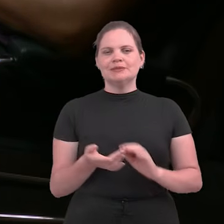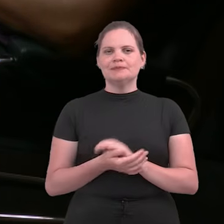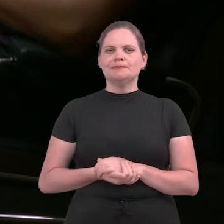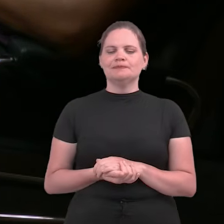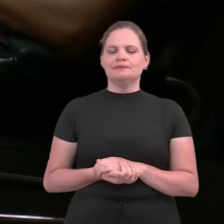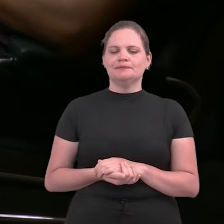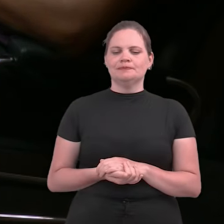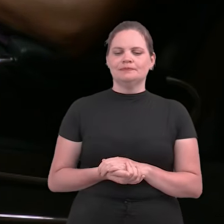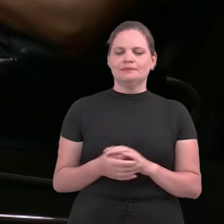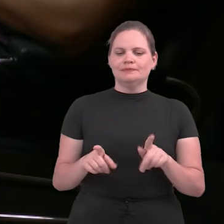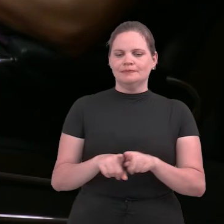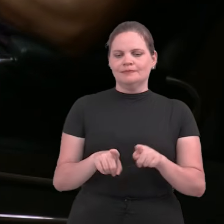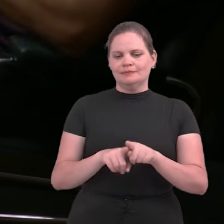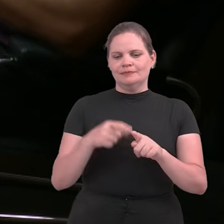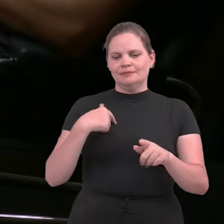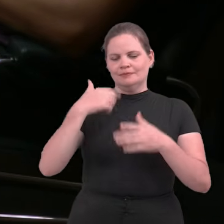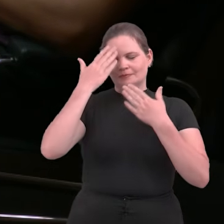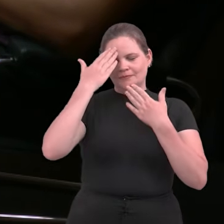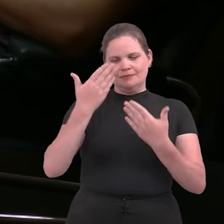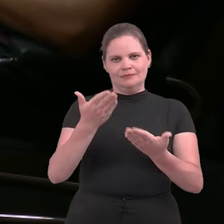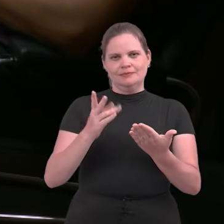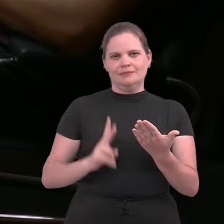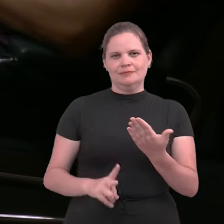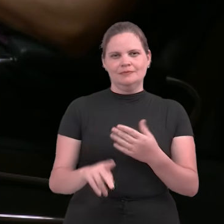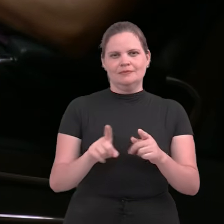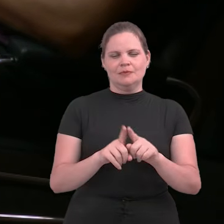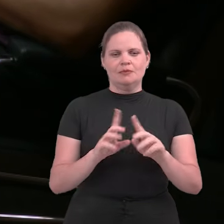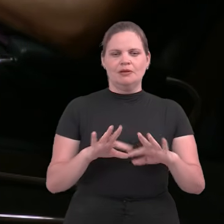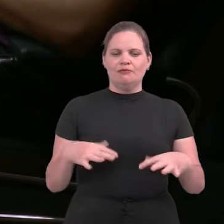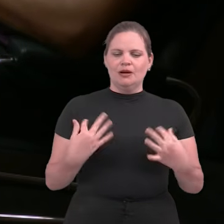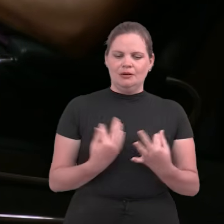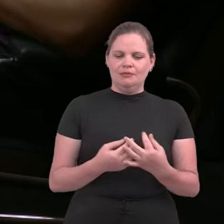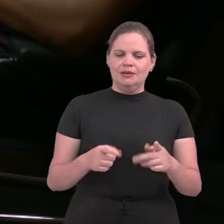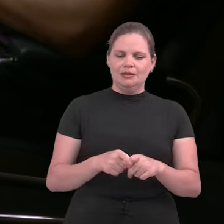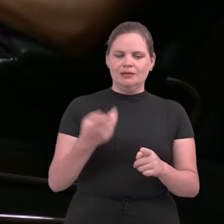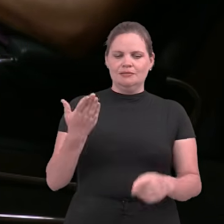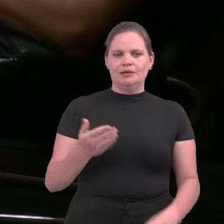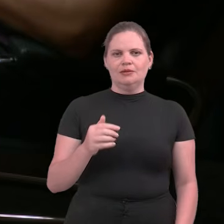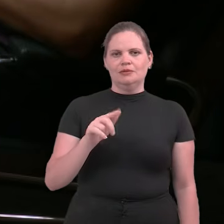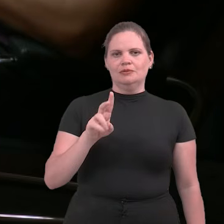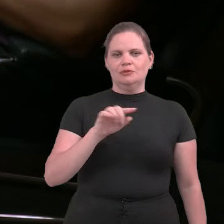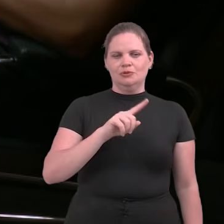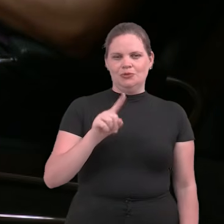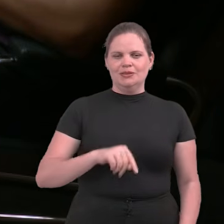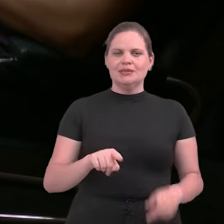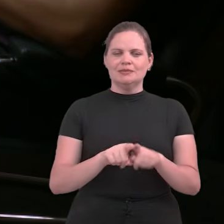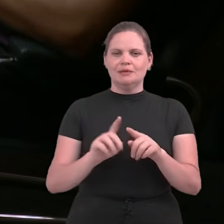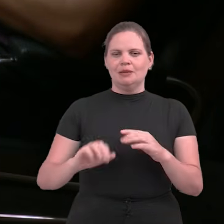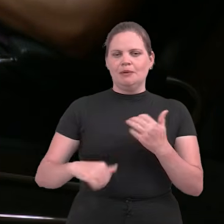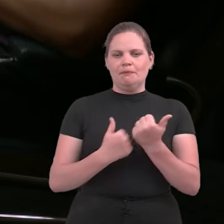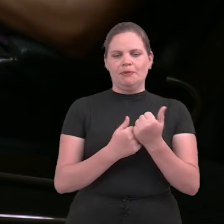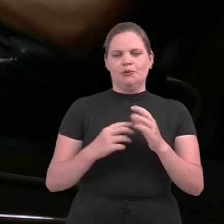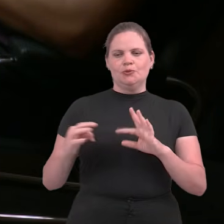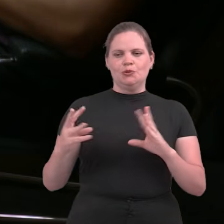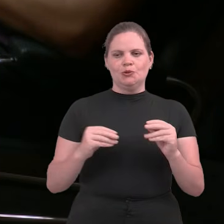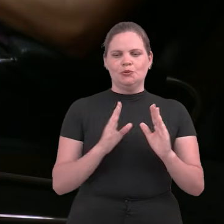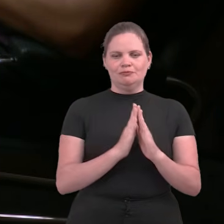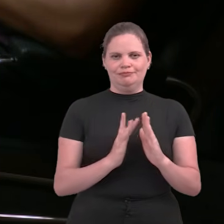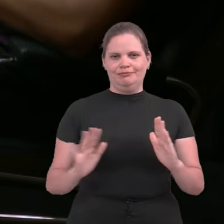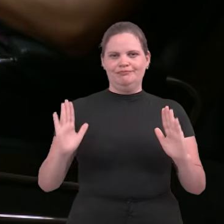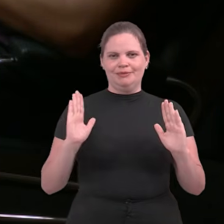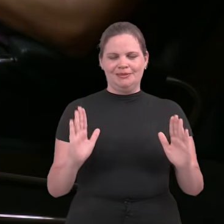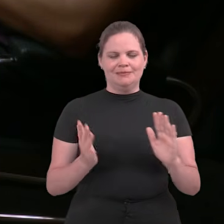Eu sou eternamente grato ao irmão, à família do irmão também, irmão Luiz, que me apoiou durante esse tempo.